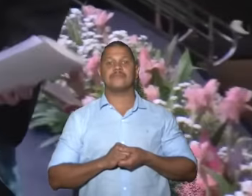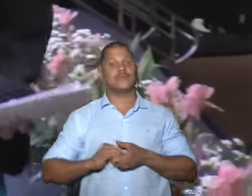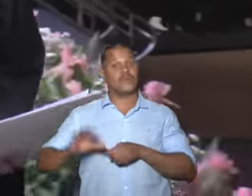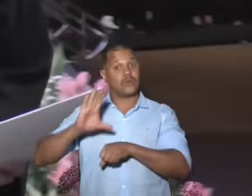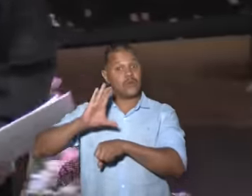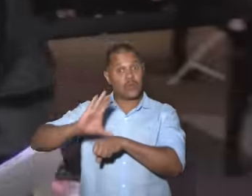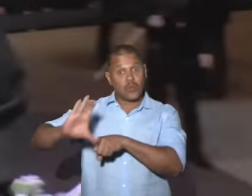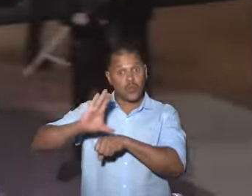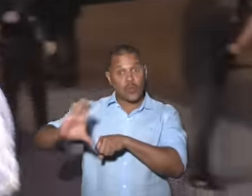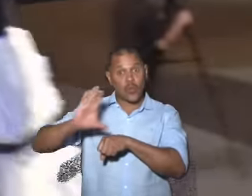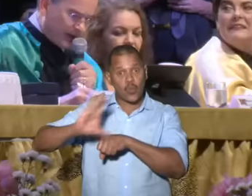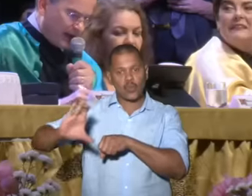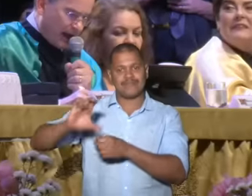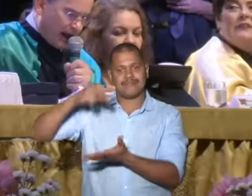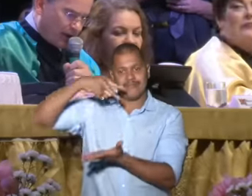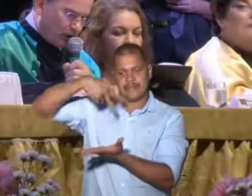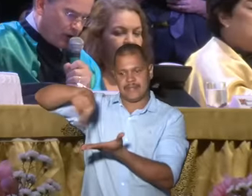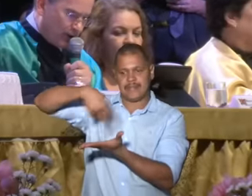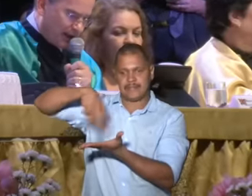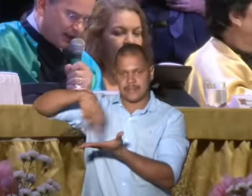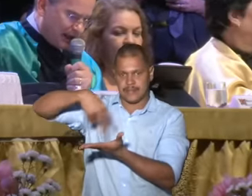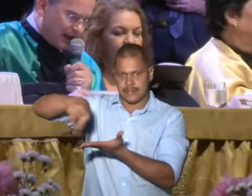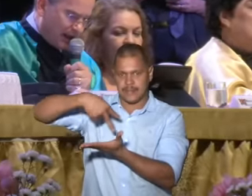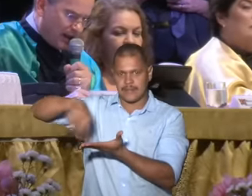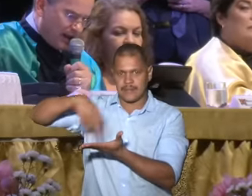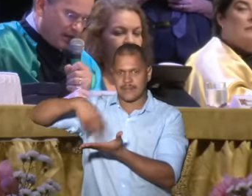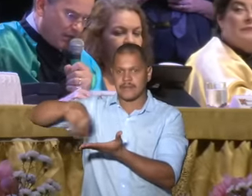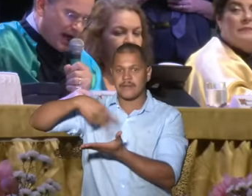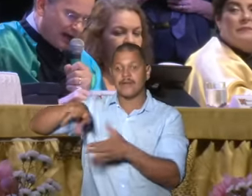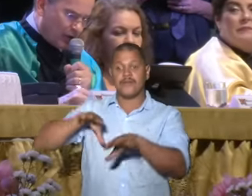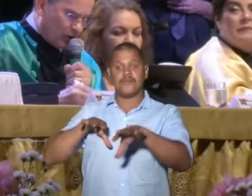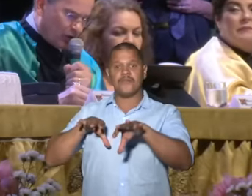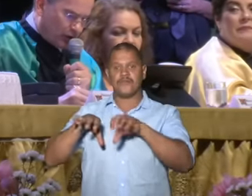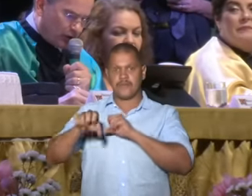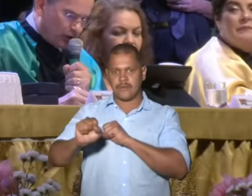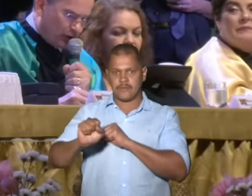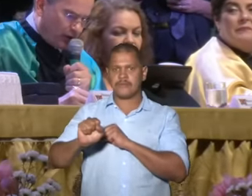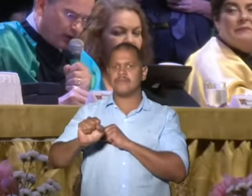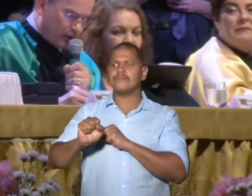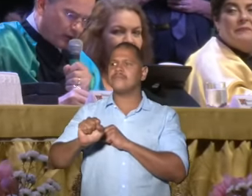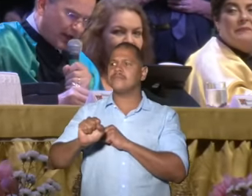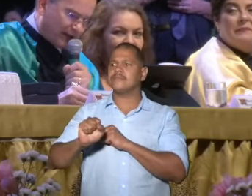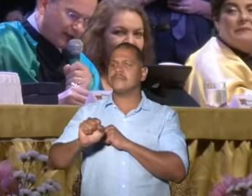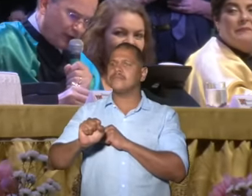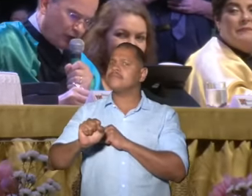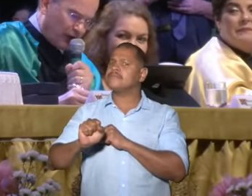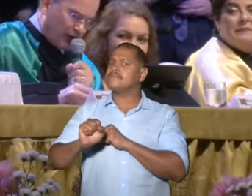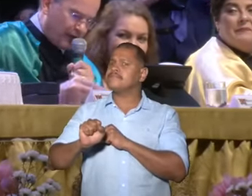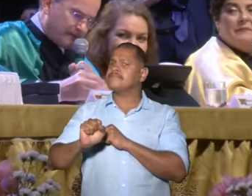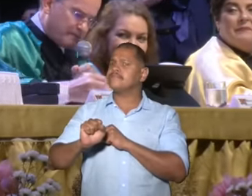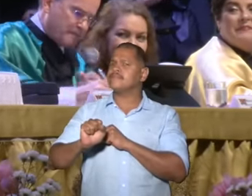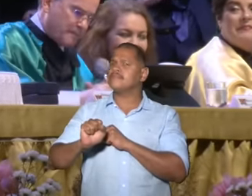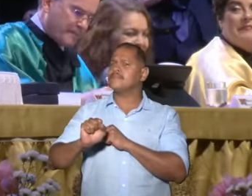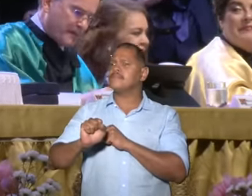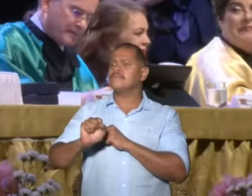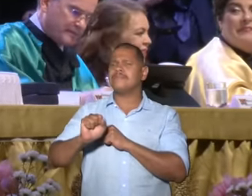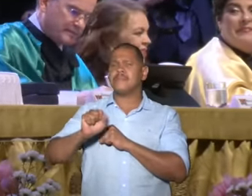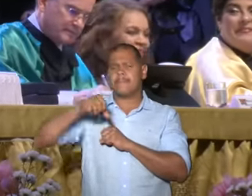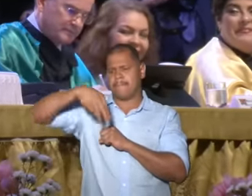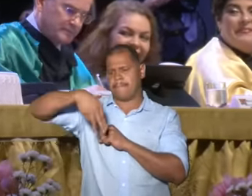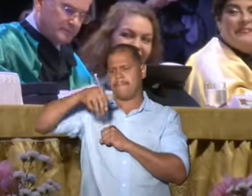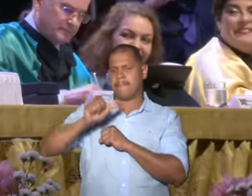do curso de dança, a formanda Mariluz Ludovico da Silva.